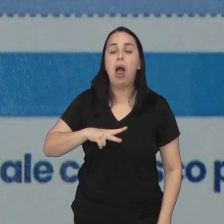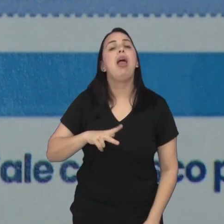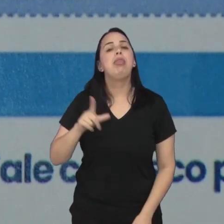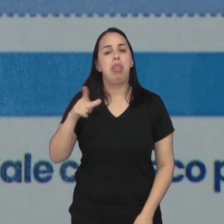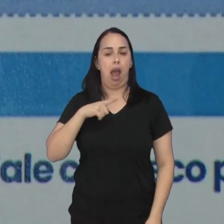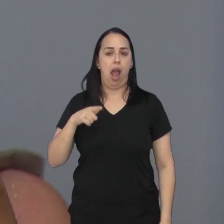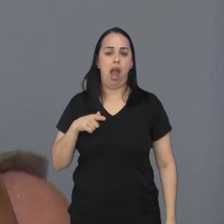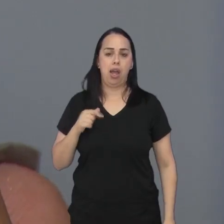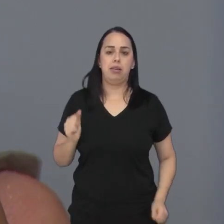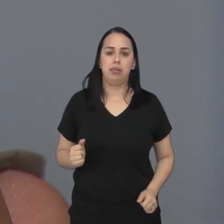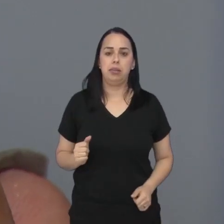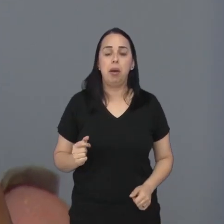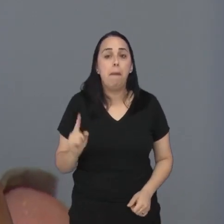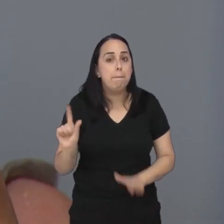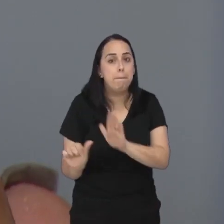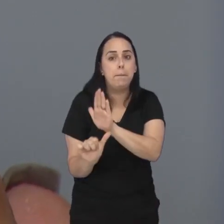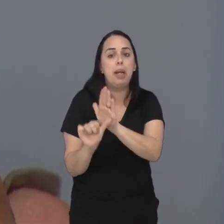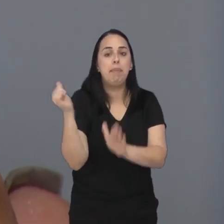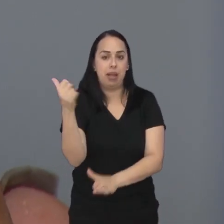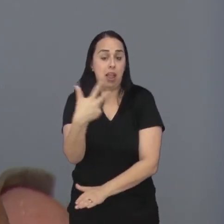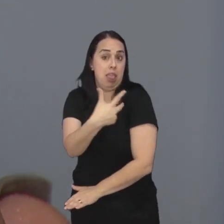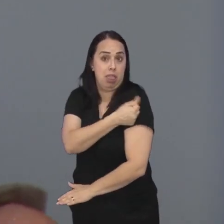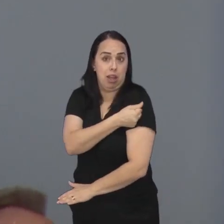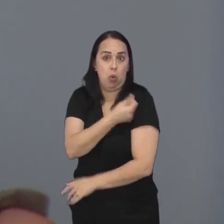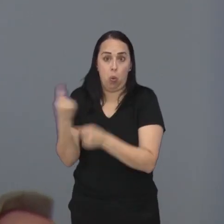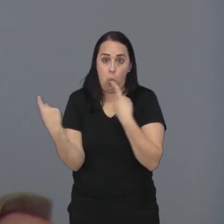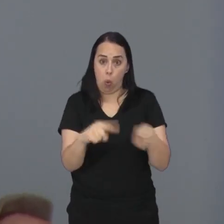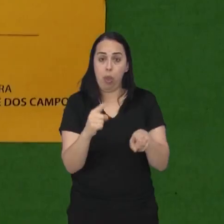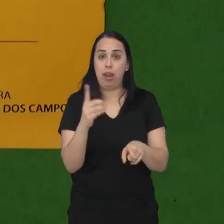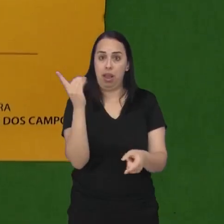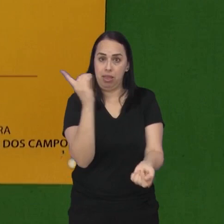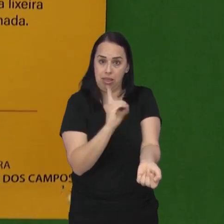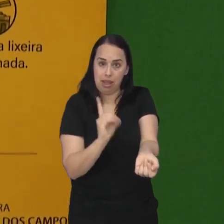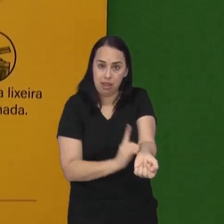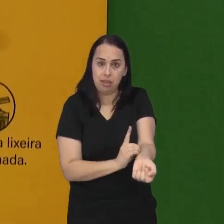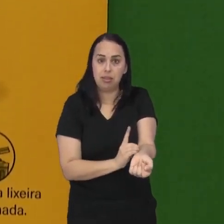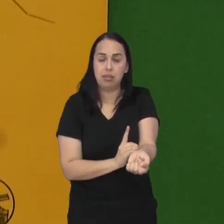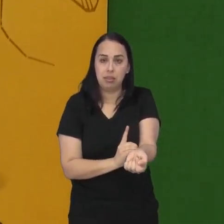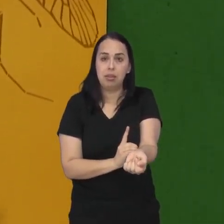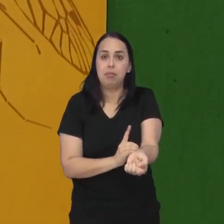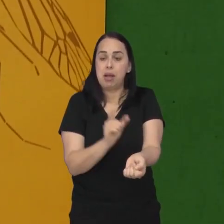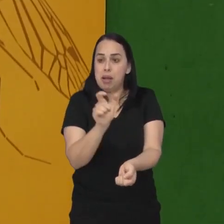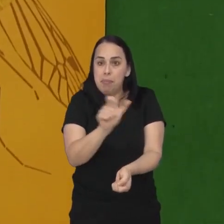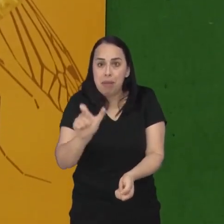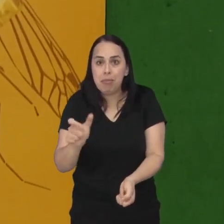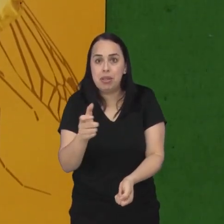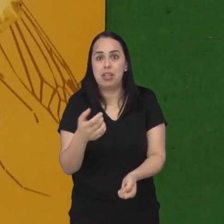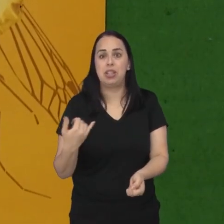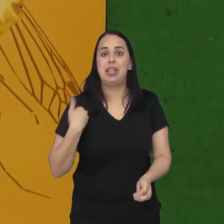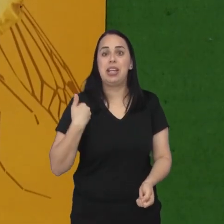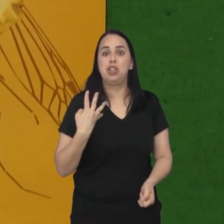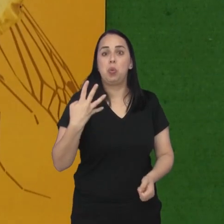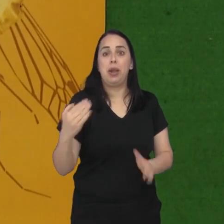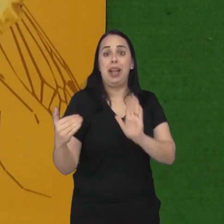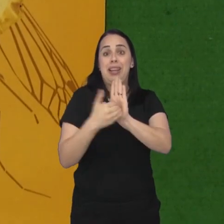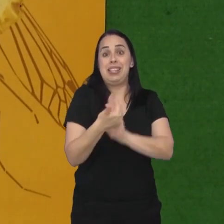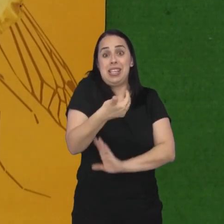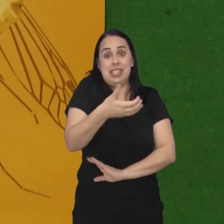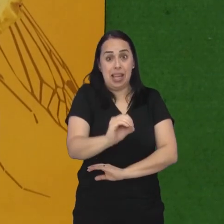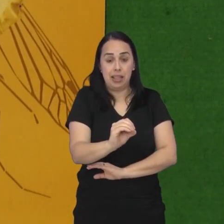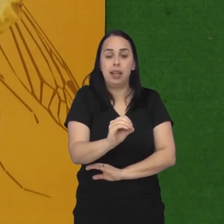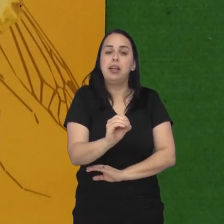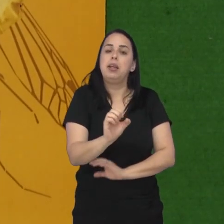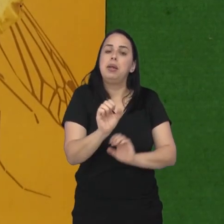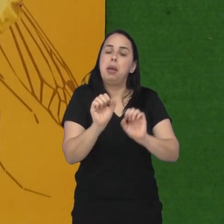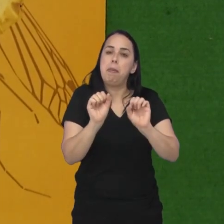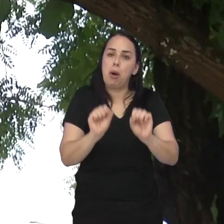particular de saúde. O primeiro imunizante contra a dengue aprovado no Brasil é destinado para pessoas de 4 a 60 anos e